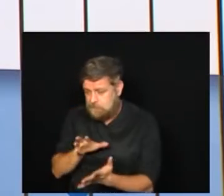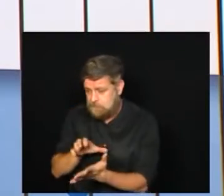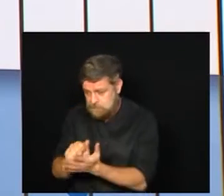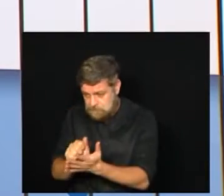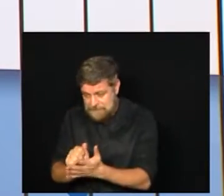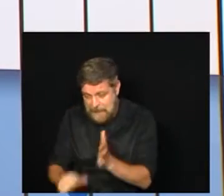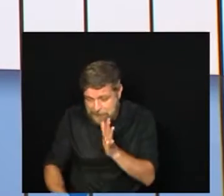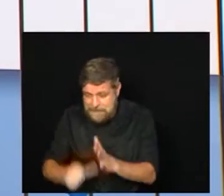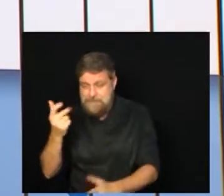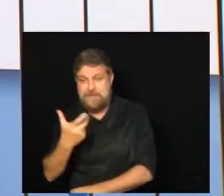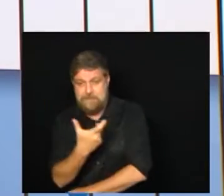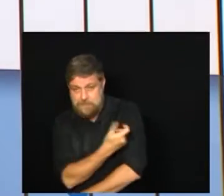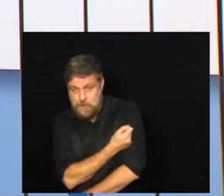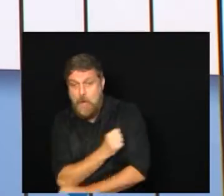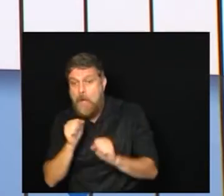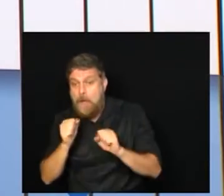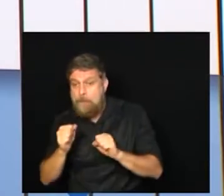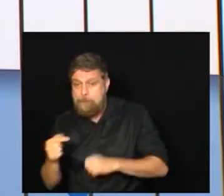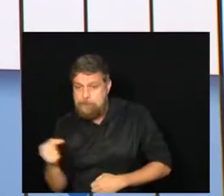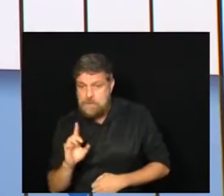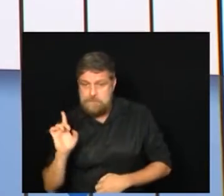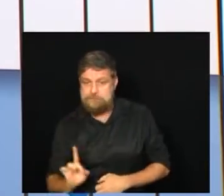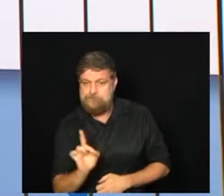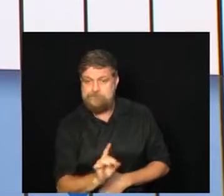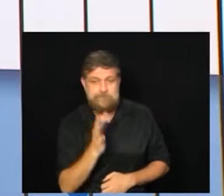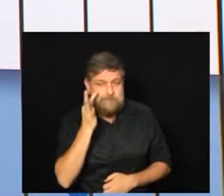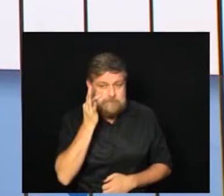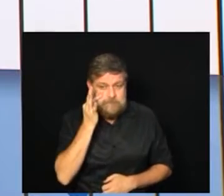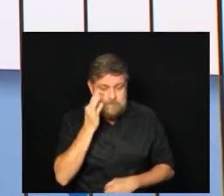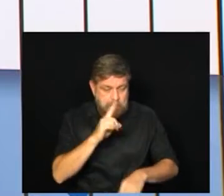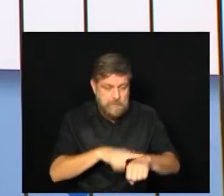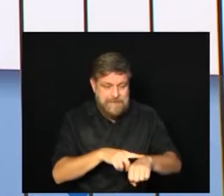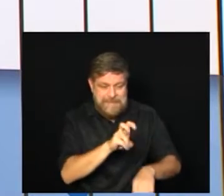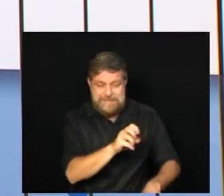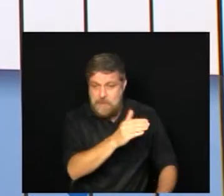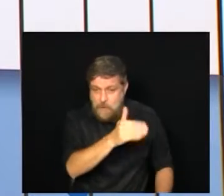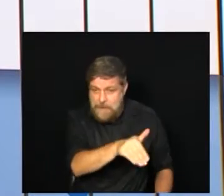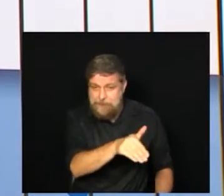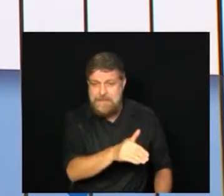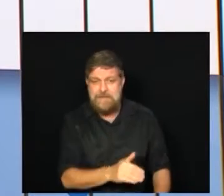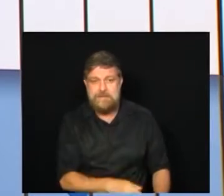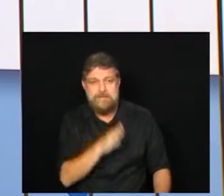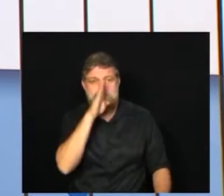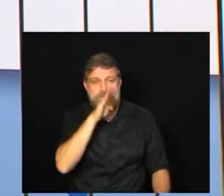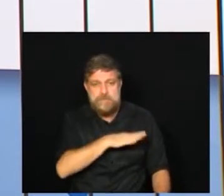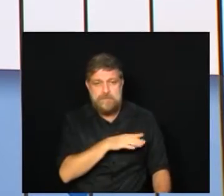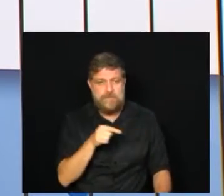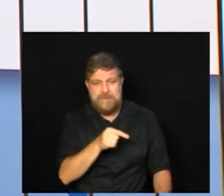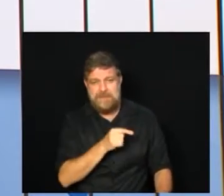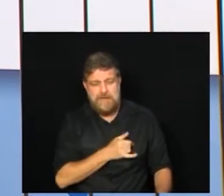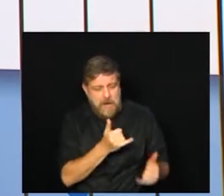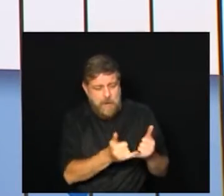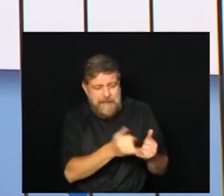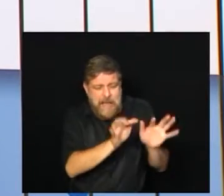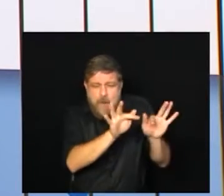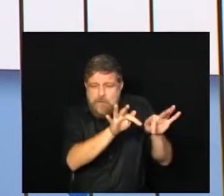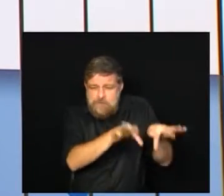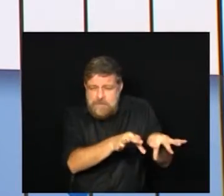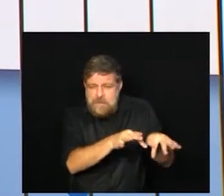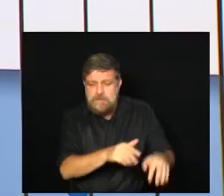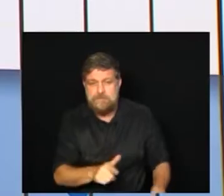sua primeira dose, pode comparecer lá a partir das 5h30 da tarde, que é o finalzinho do